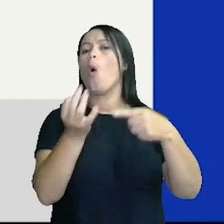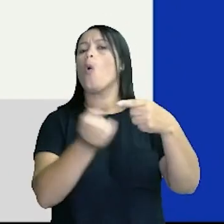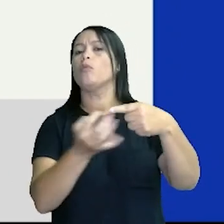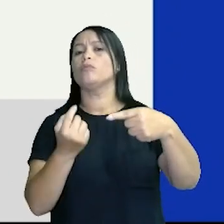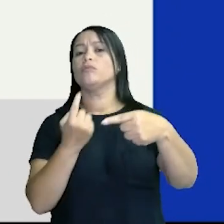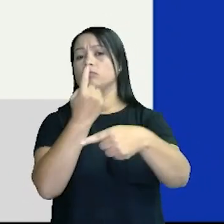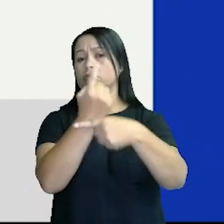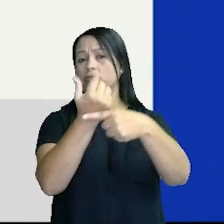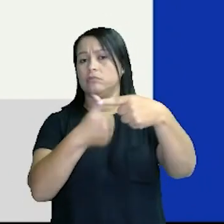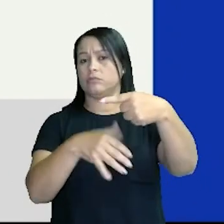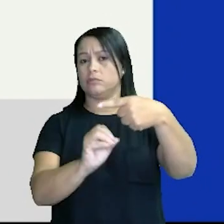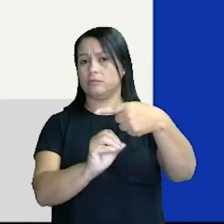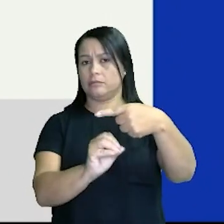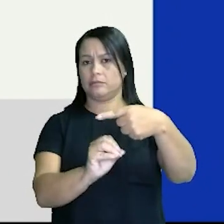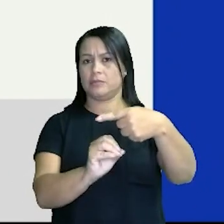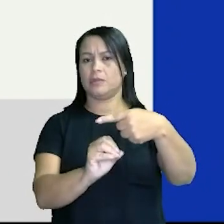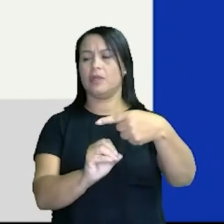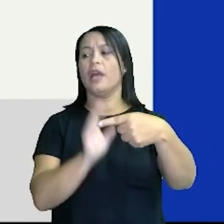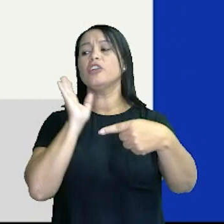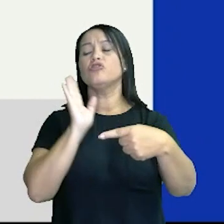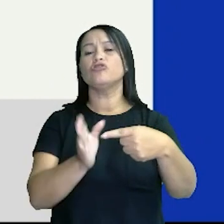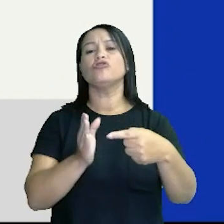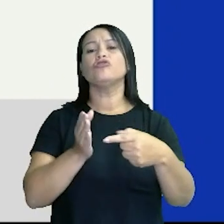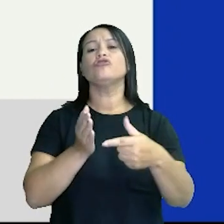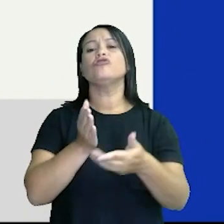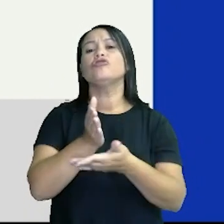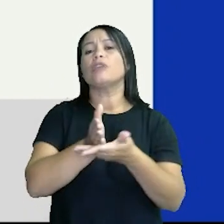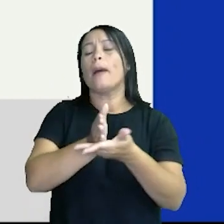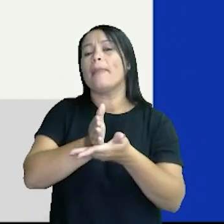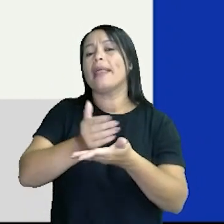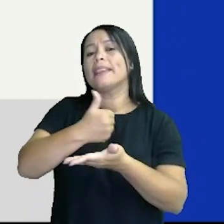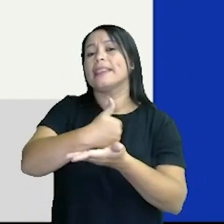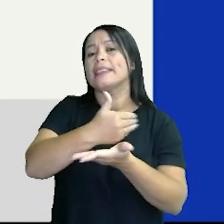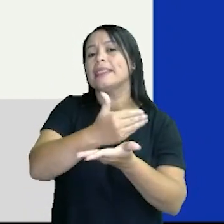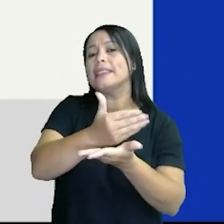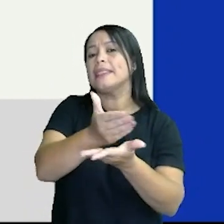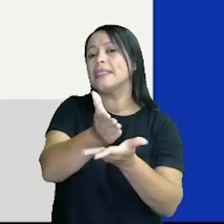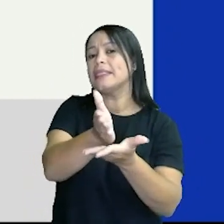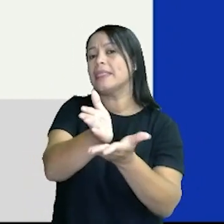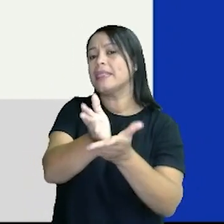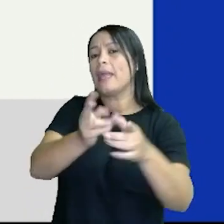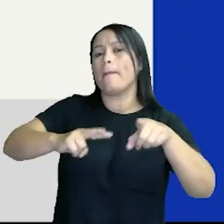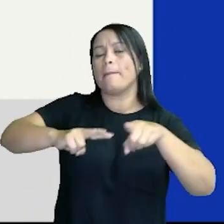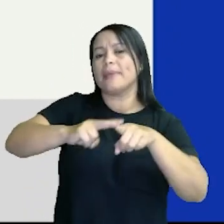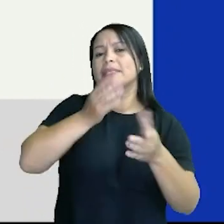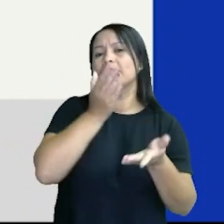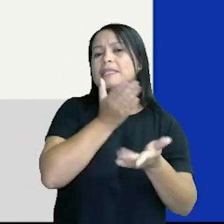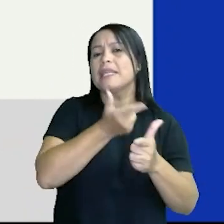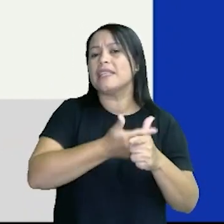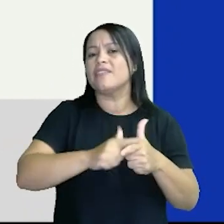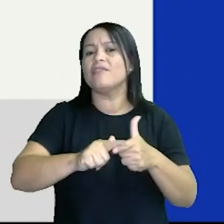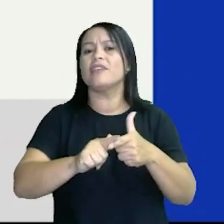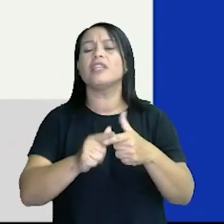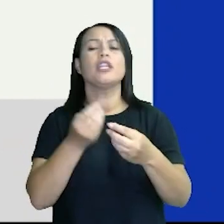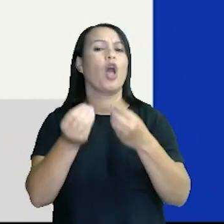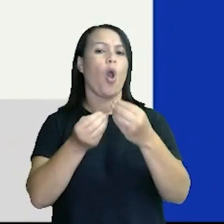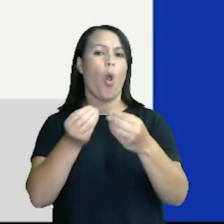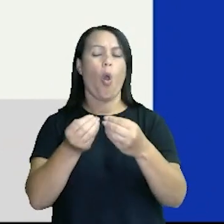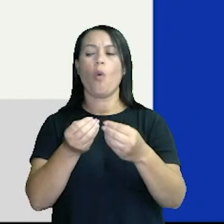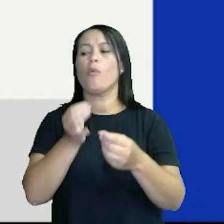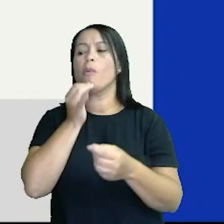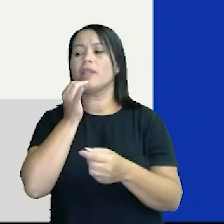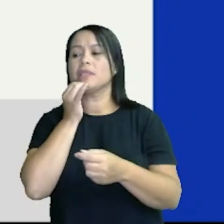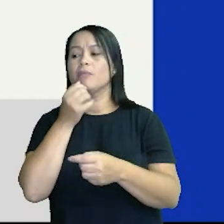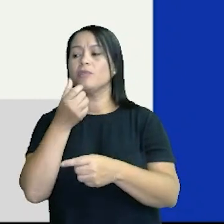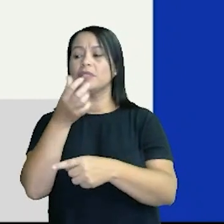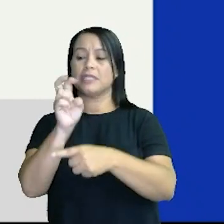maneira: 1/10. Já a metade da pizza que foi dividida em 10 partes é representada por frações da seguinte